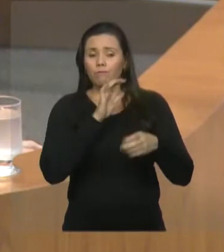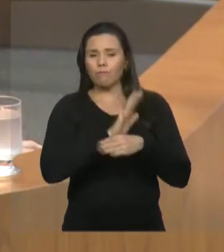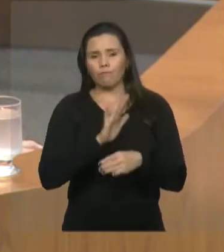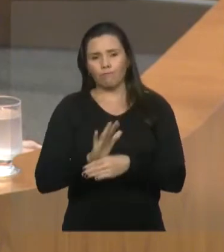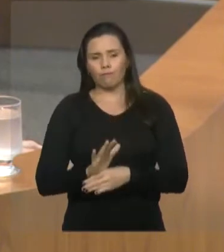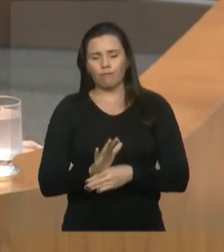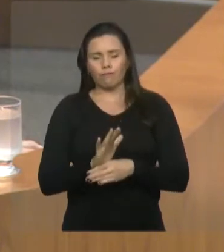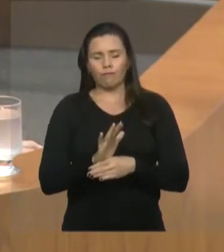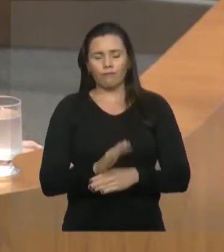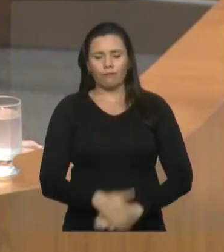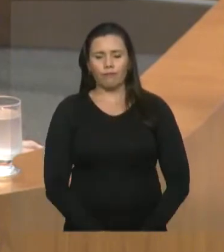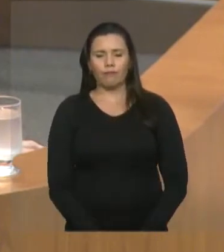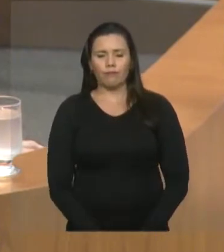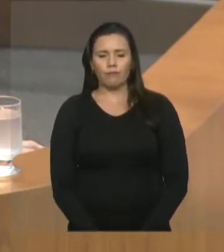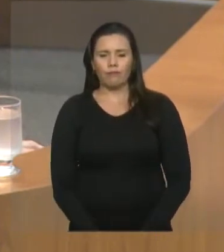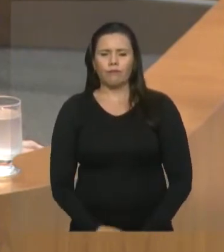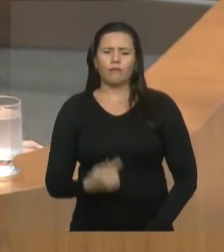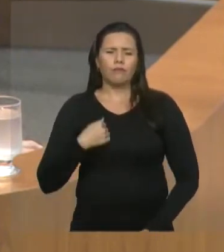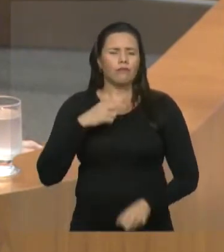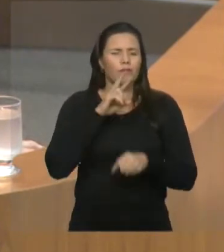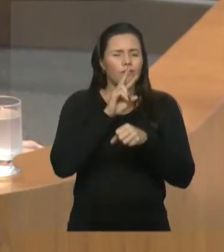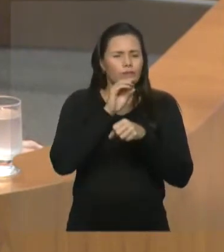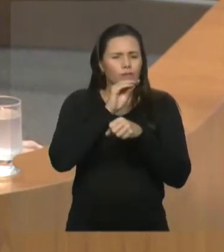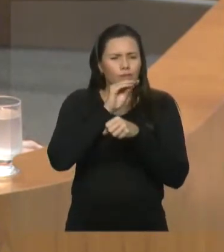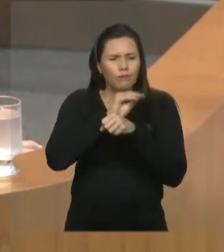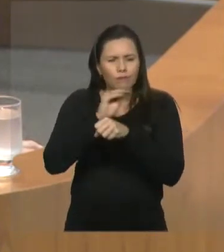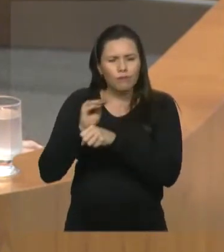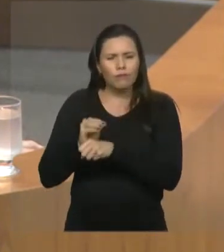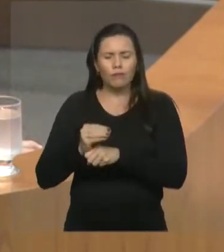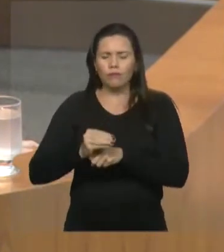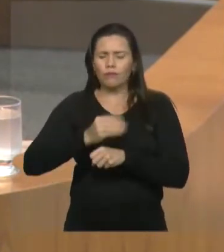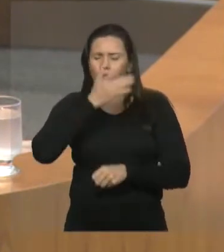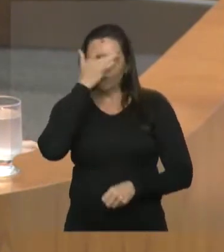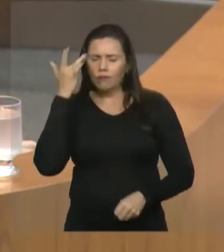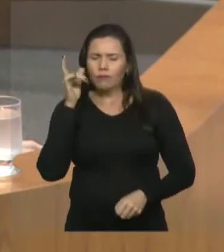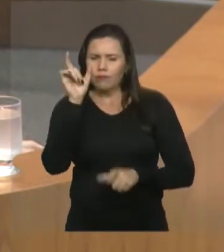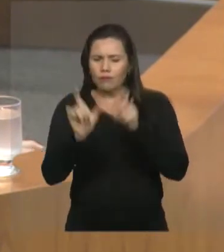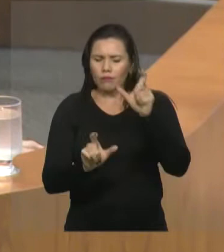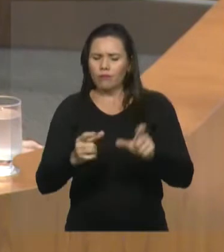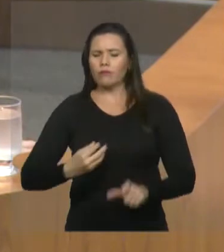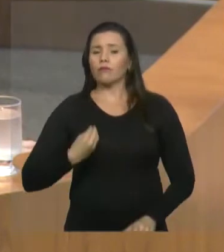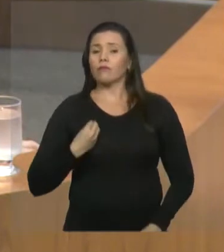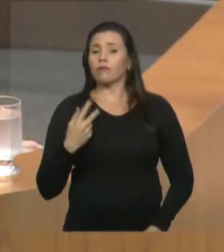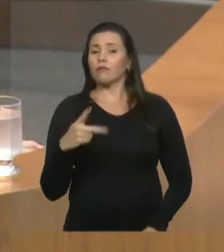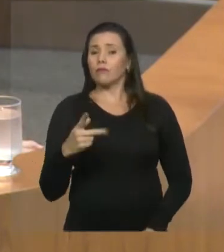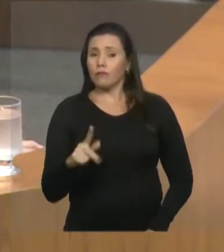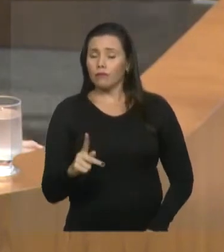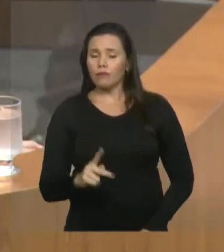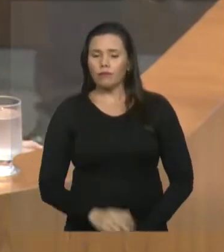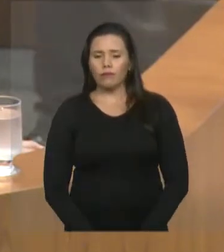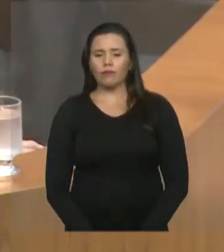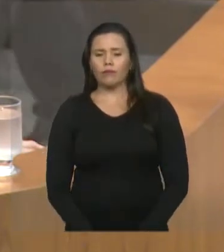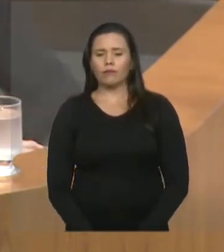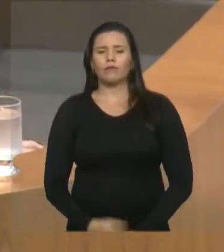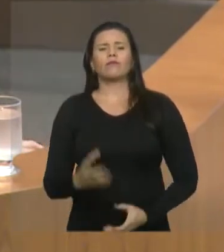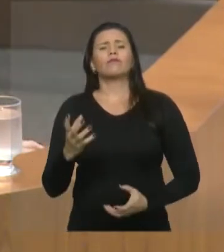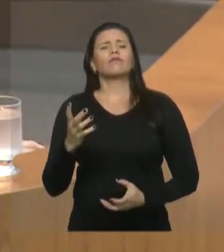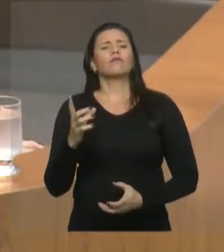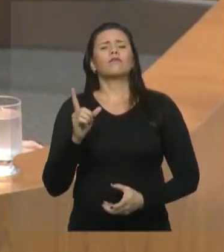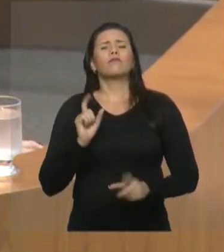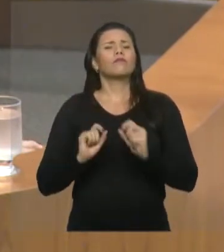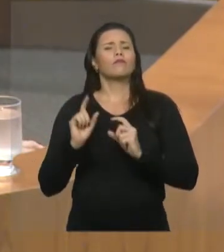dele, senhores deputados, deputadas, os alunos aqui que se encontram aqui na nossa galeria, é de levar saúde mental